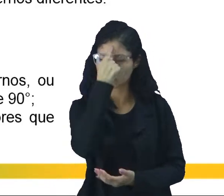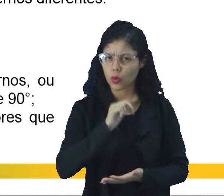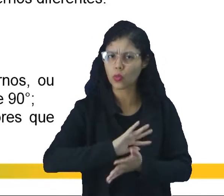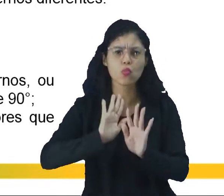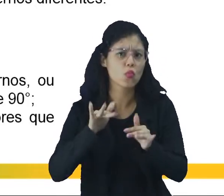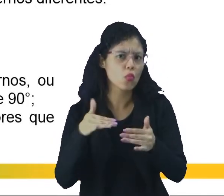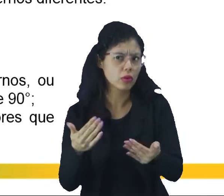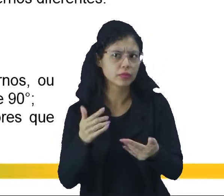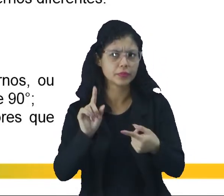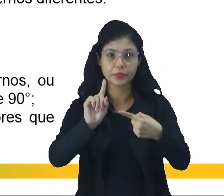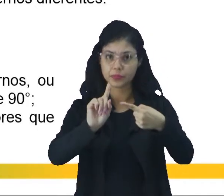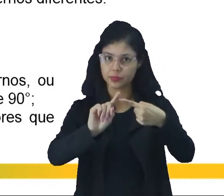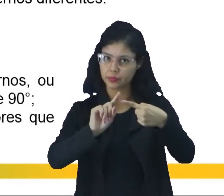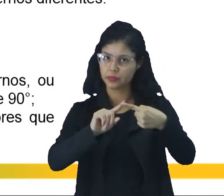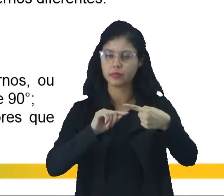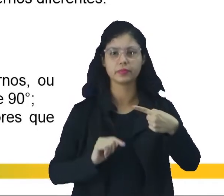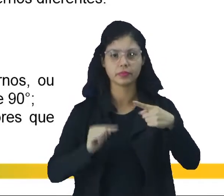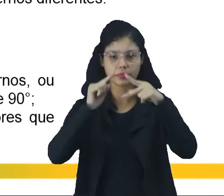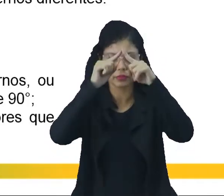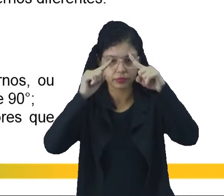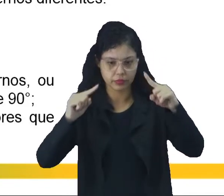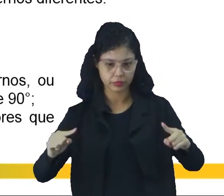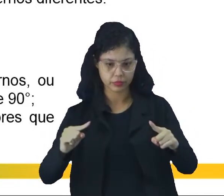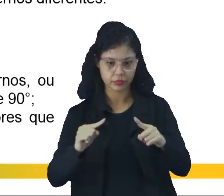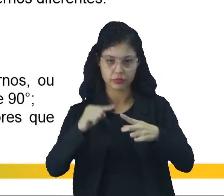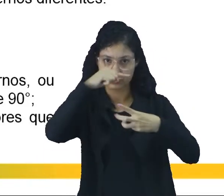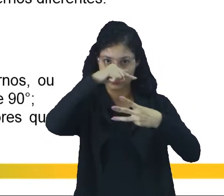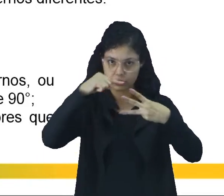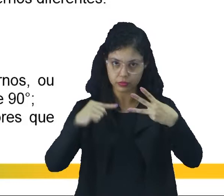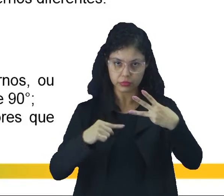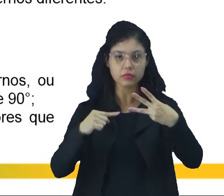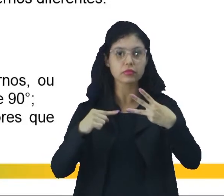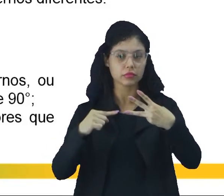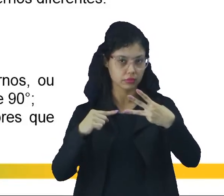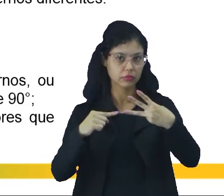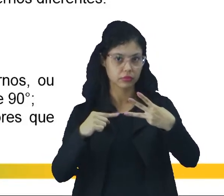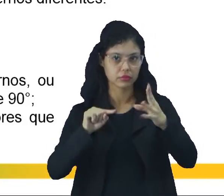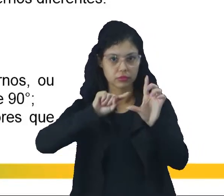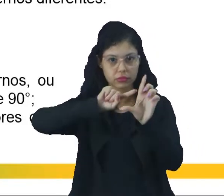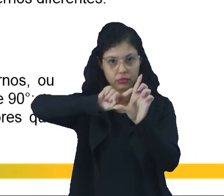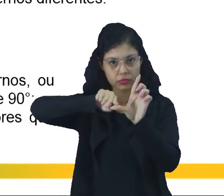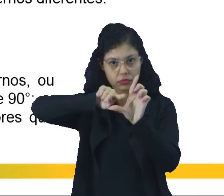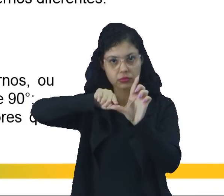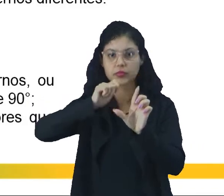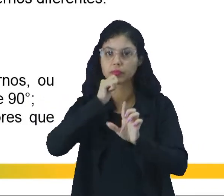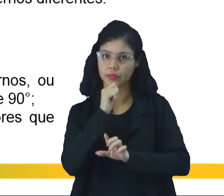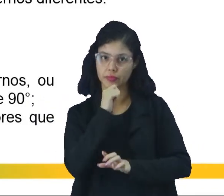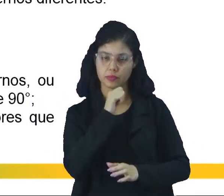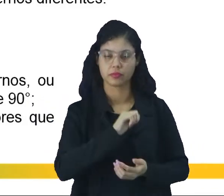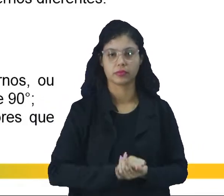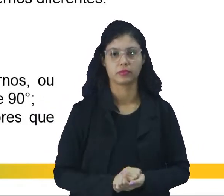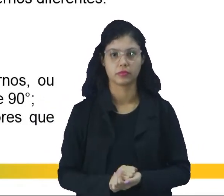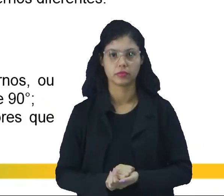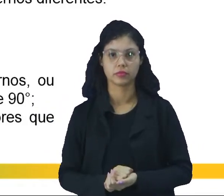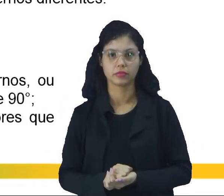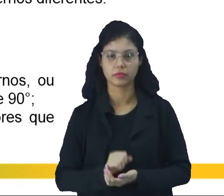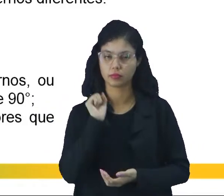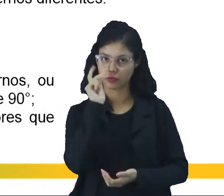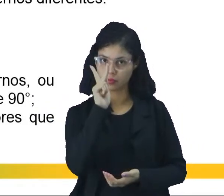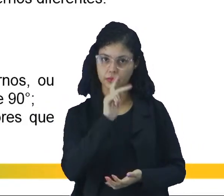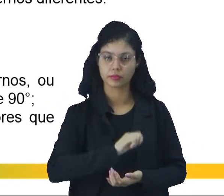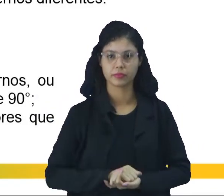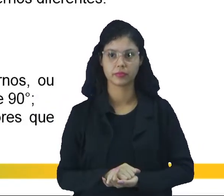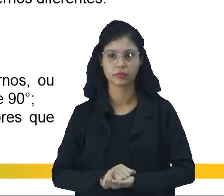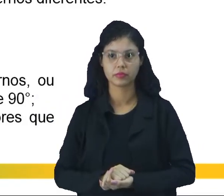figuras geométricas. Primeiro, triângulo. Ele tem 3 lados e também 3 ângulos. Não é à toa que o nome é triângulo. 3 ângulos,